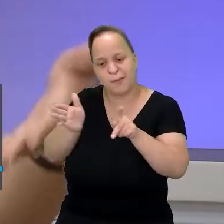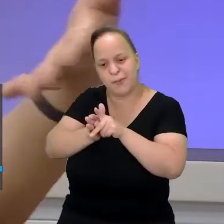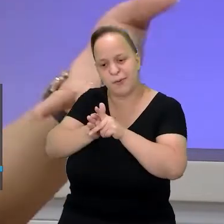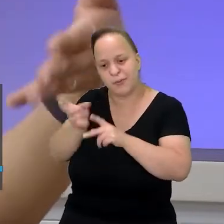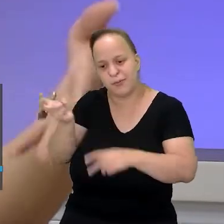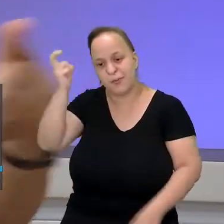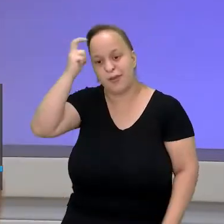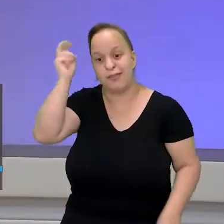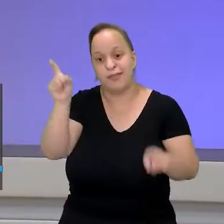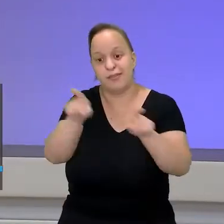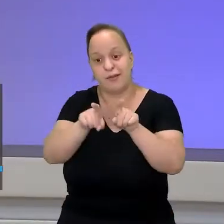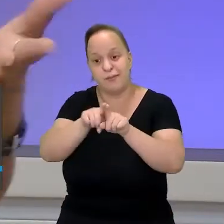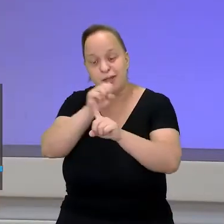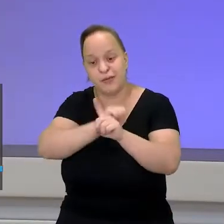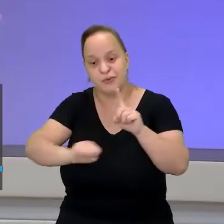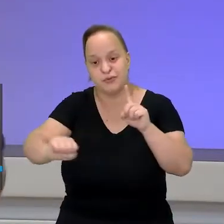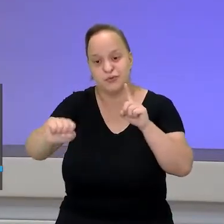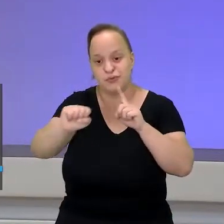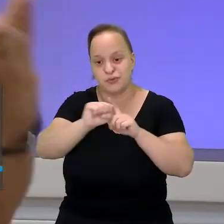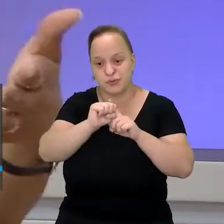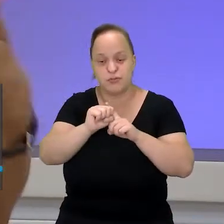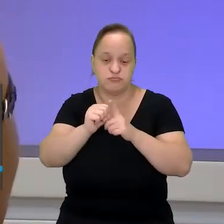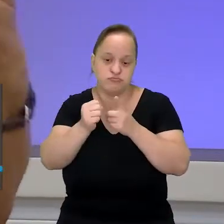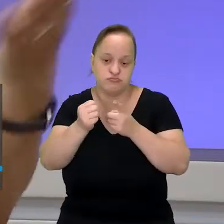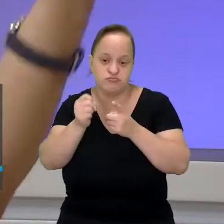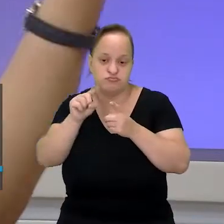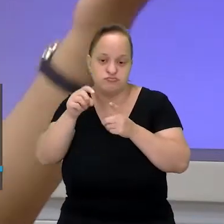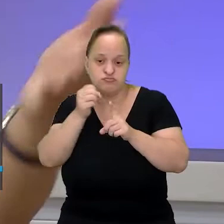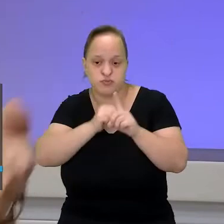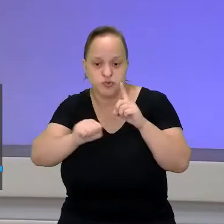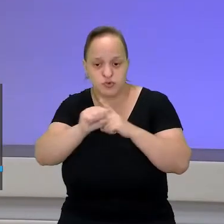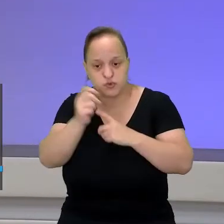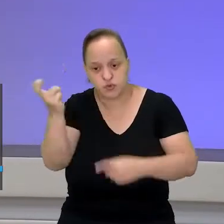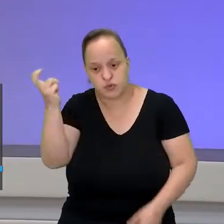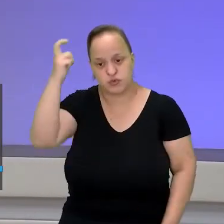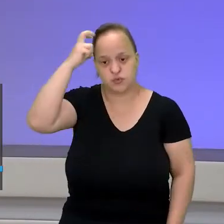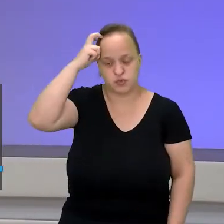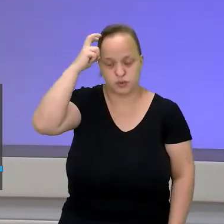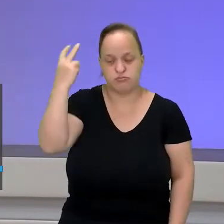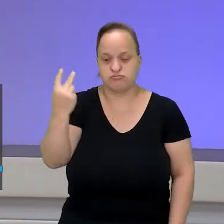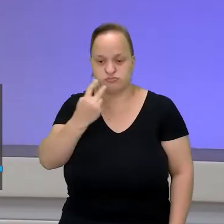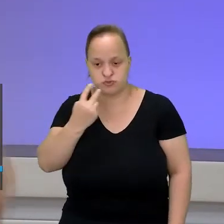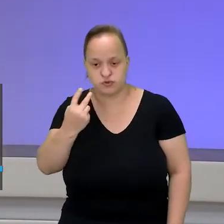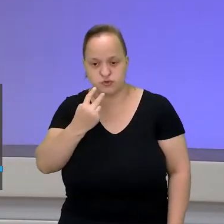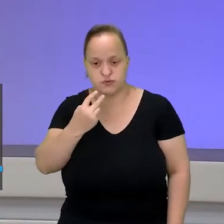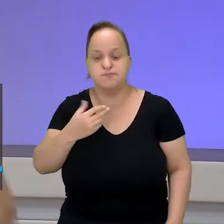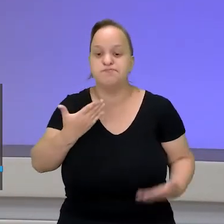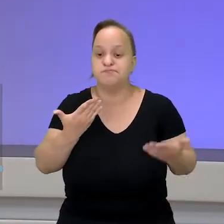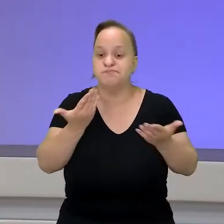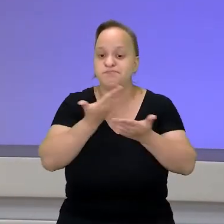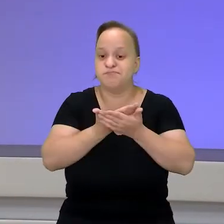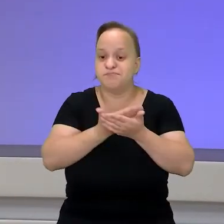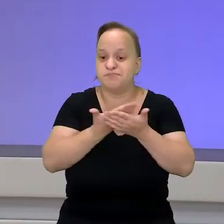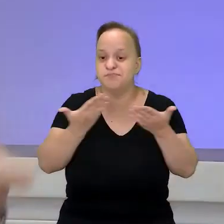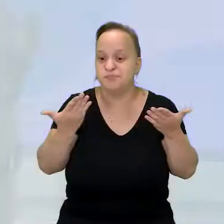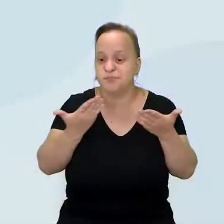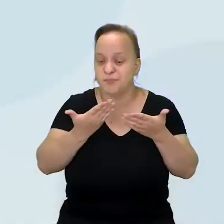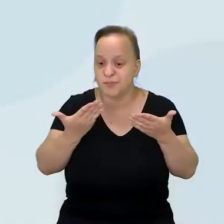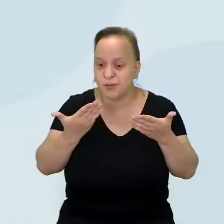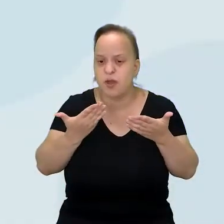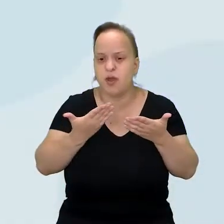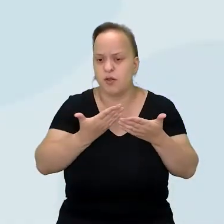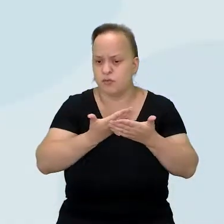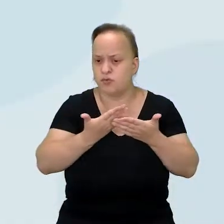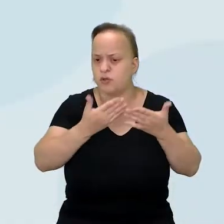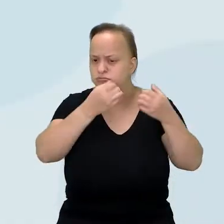e social e cultural, né? Sociocultural aí, ó. Sociocultural. Né? Tudo a ver. Bom, para a aula de hoje, então, gente, a gente já